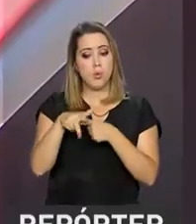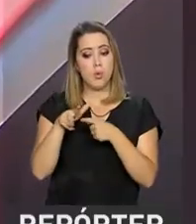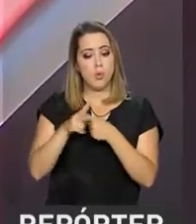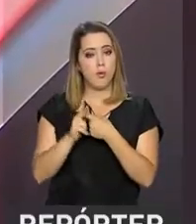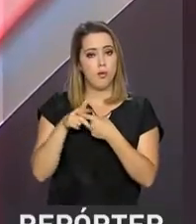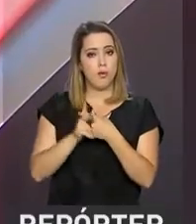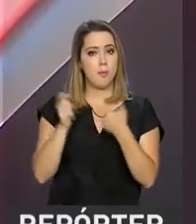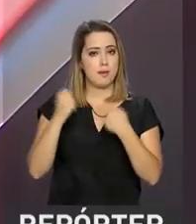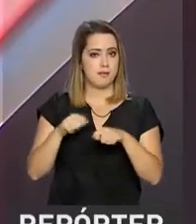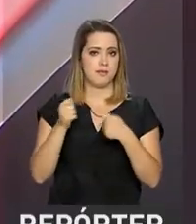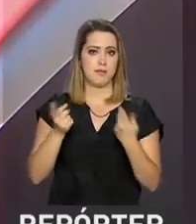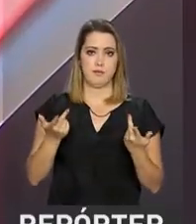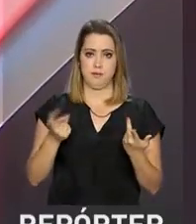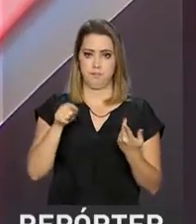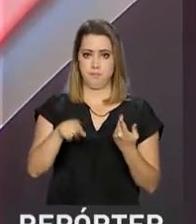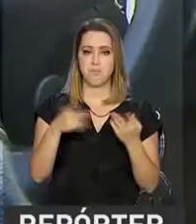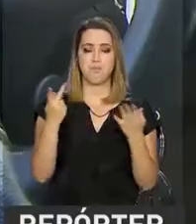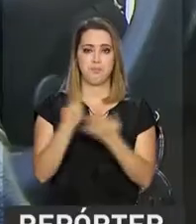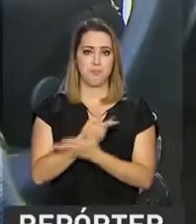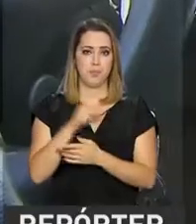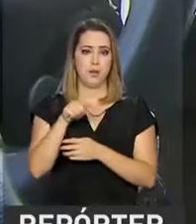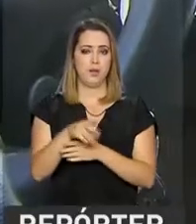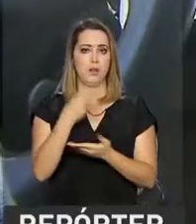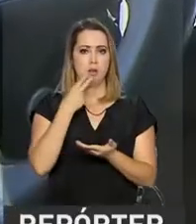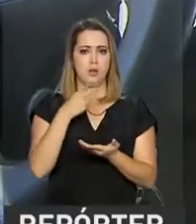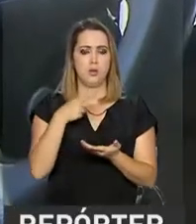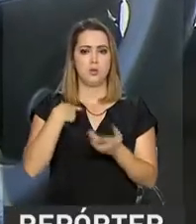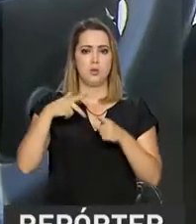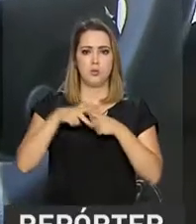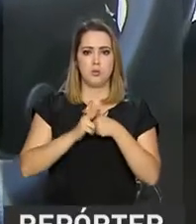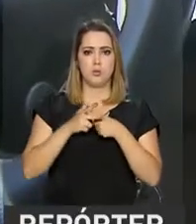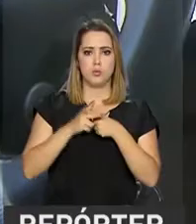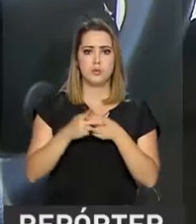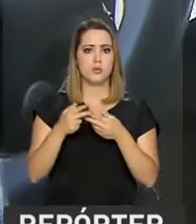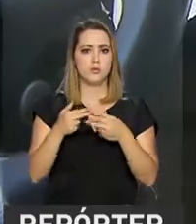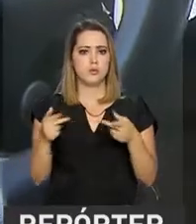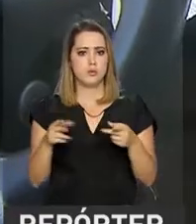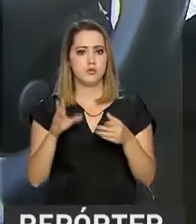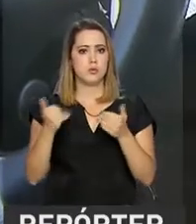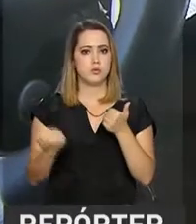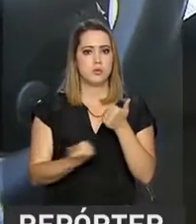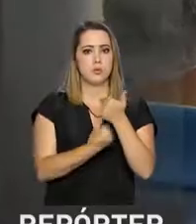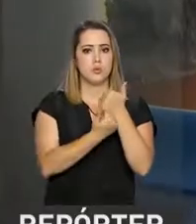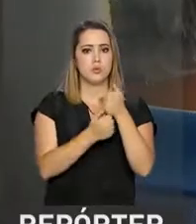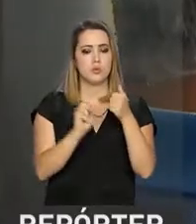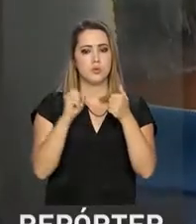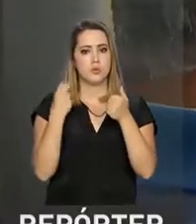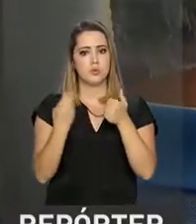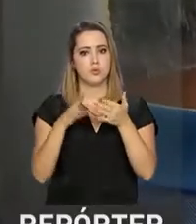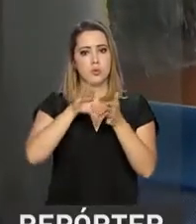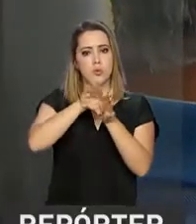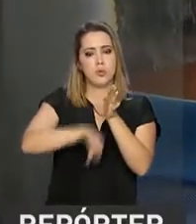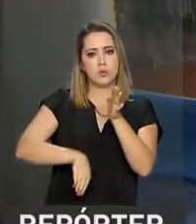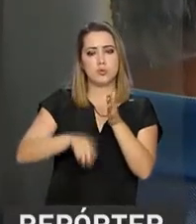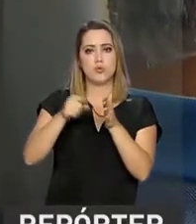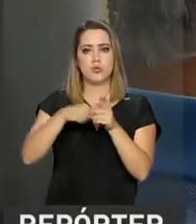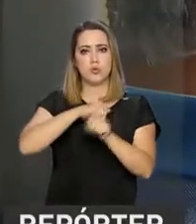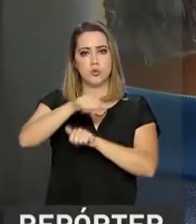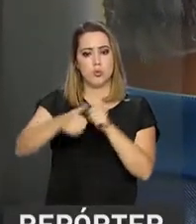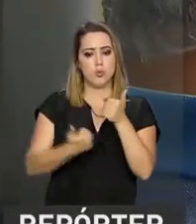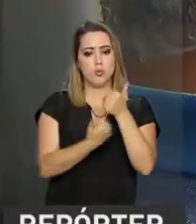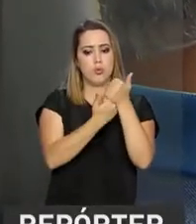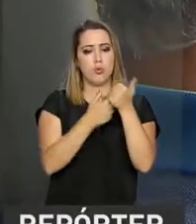falha o recall pode ser feito por meio de conserto do produto substituição ou retirada do mercado